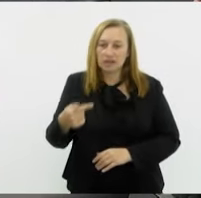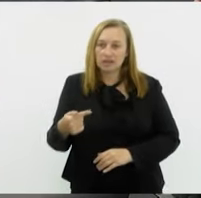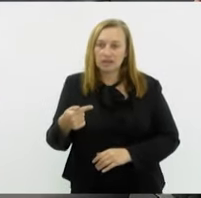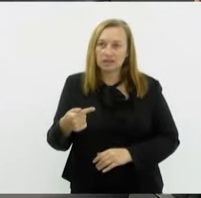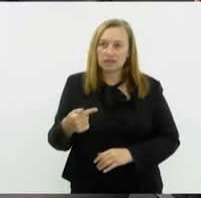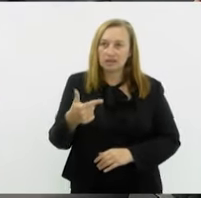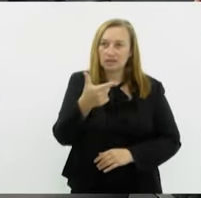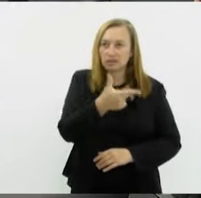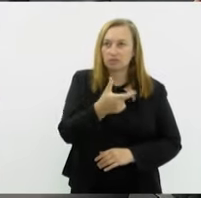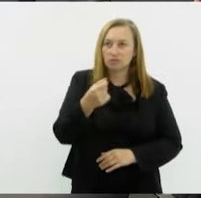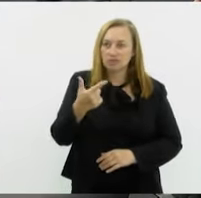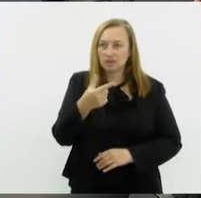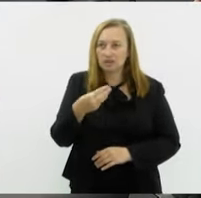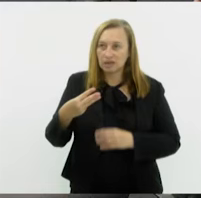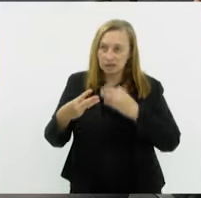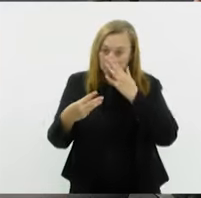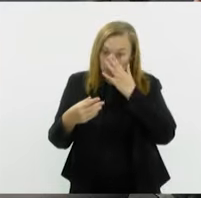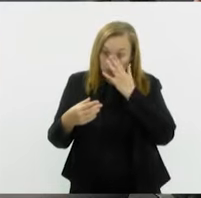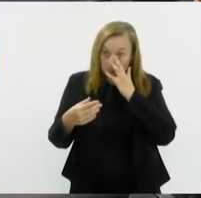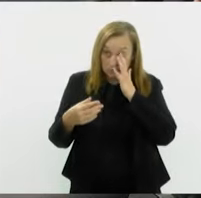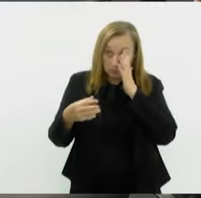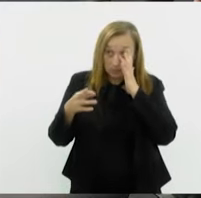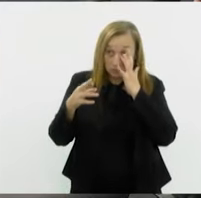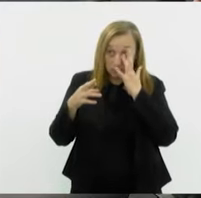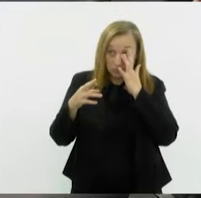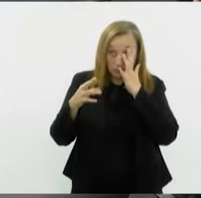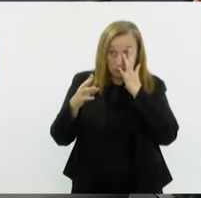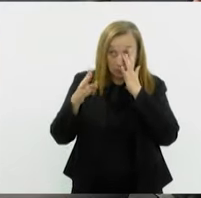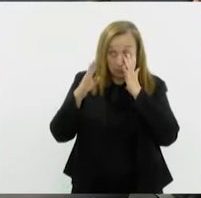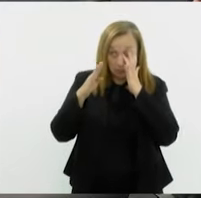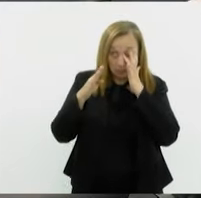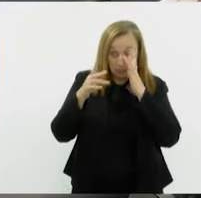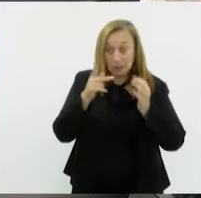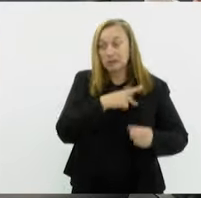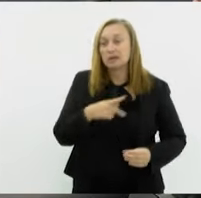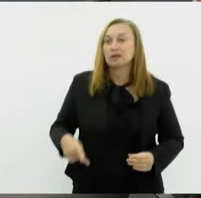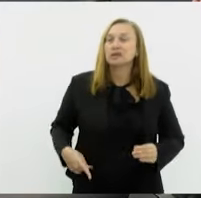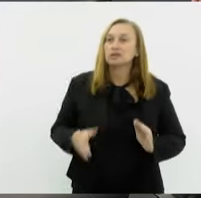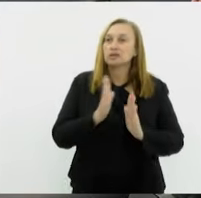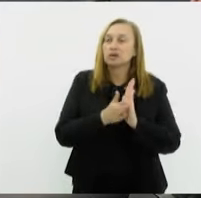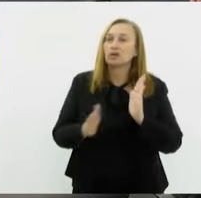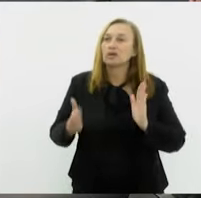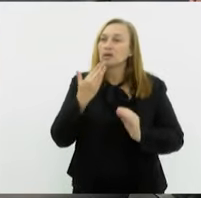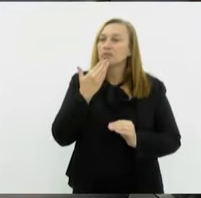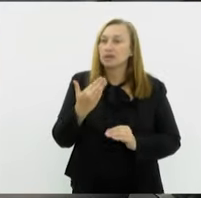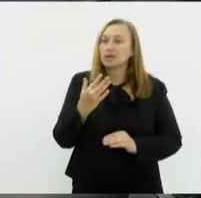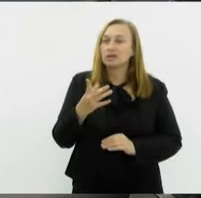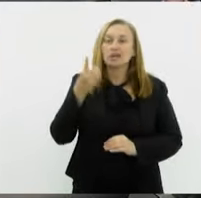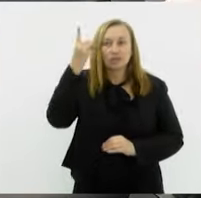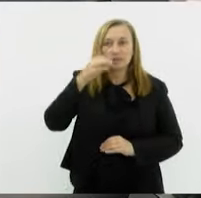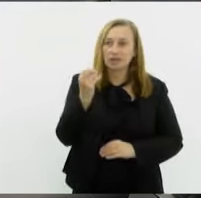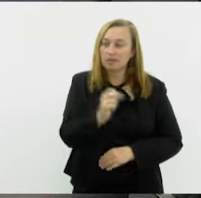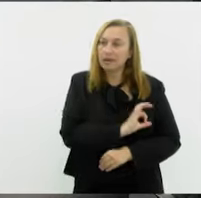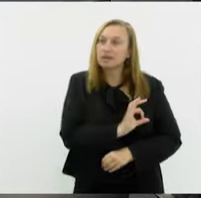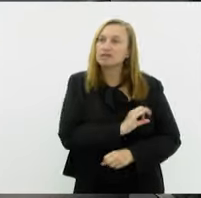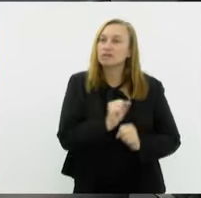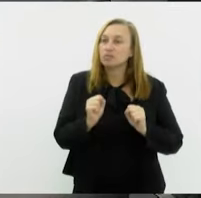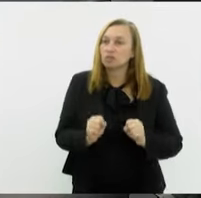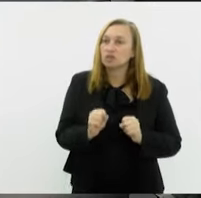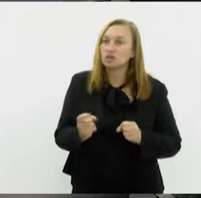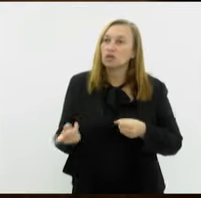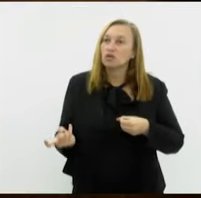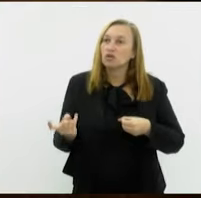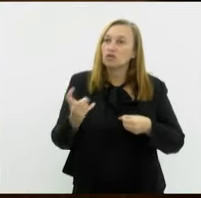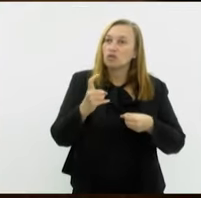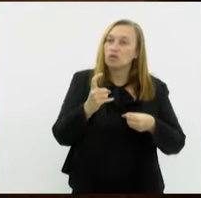Amorim, é aqui, aqui, por favor. Presidente, só uma questão de ordem, a solicitação da deputada Marta, se Vossa Excelência puder